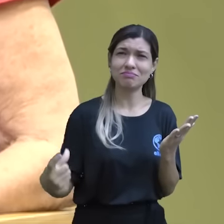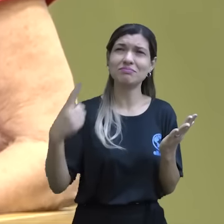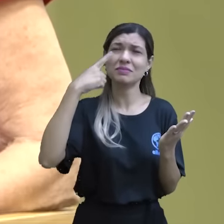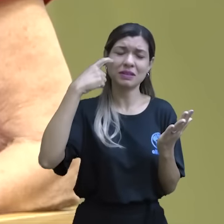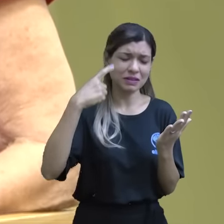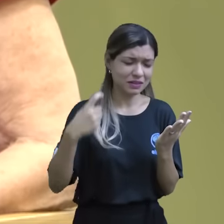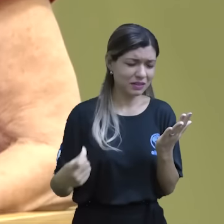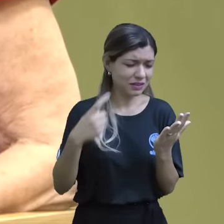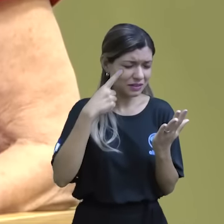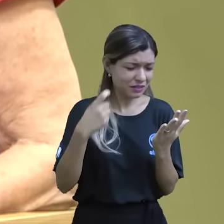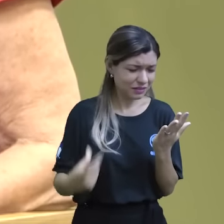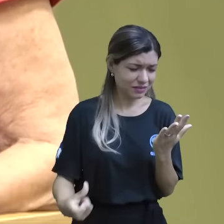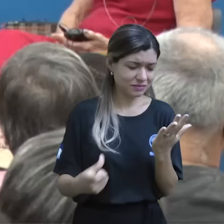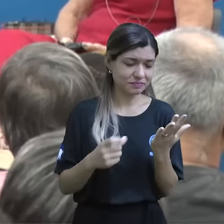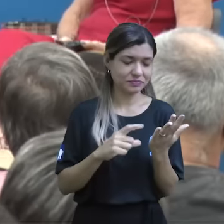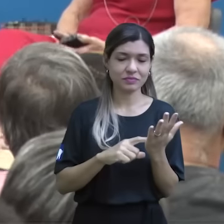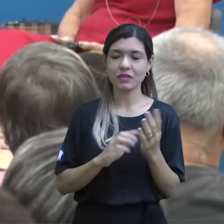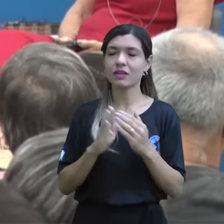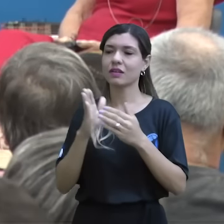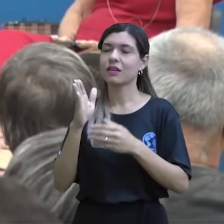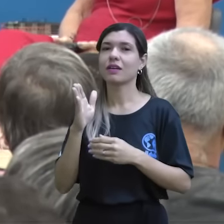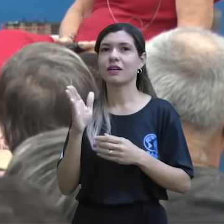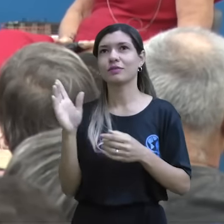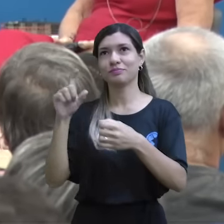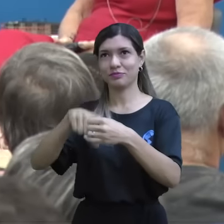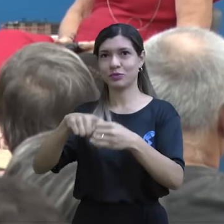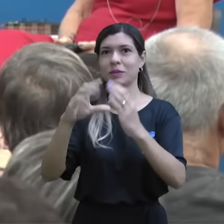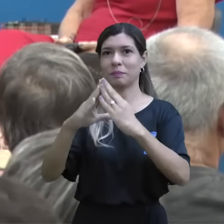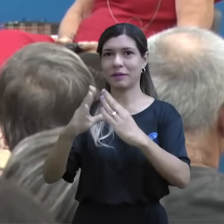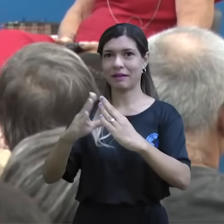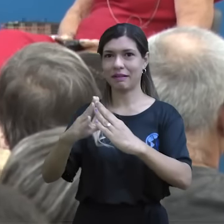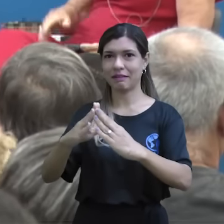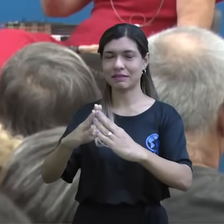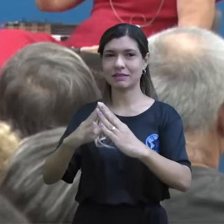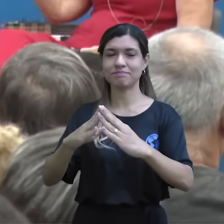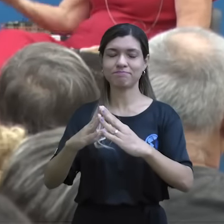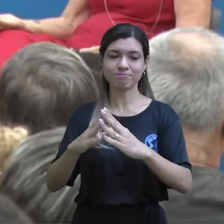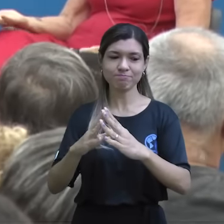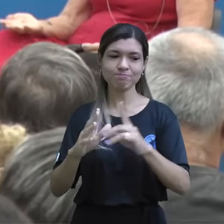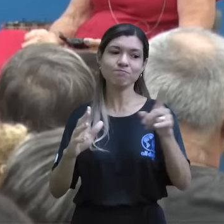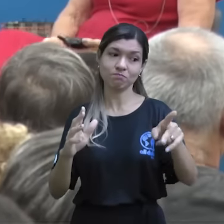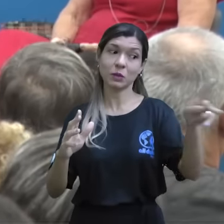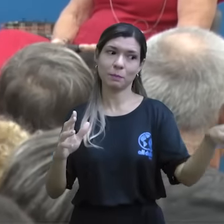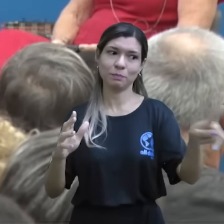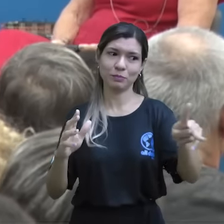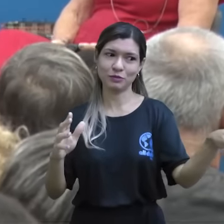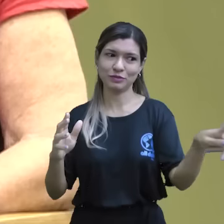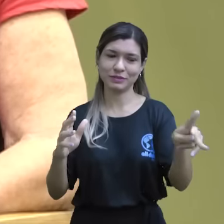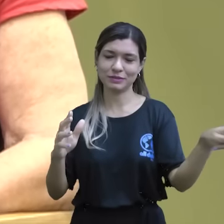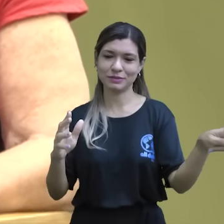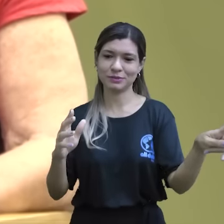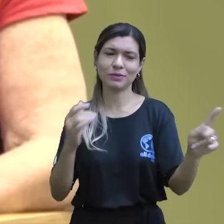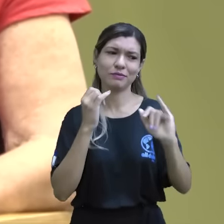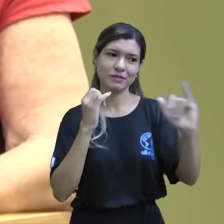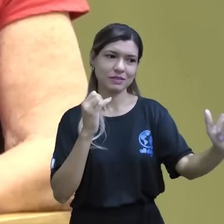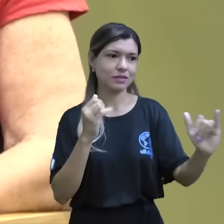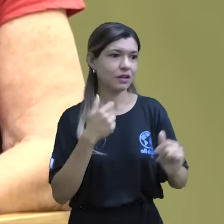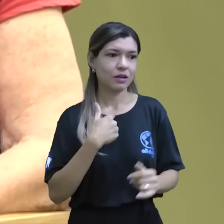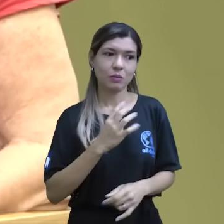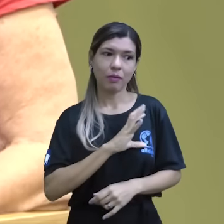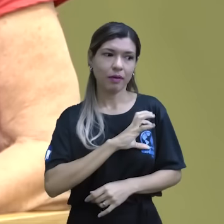vai ter que entrar, pesquisa é assim, ela anda sozinha. Aí o Ronaldo disse, ah, dá um jeito. E aí eu fiz o último capítulo, que é a Crônica